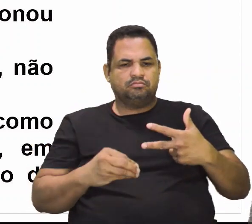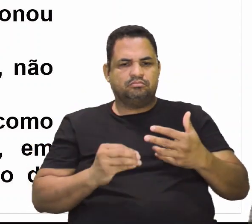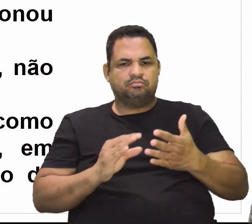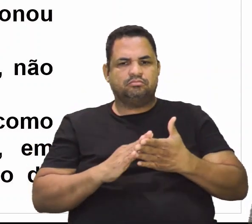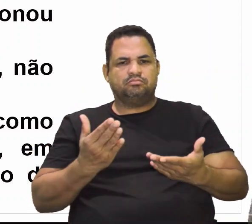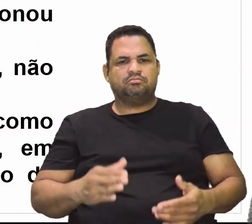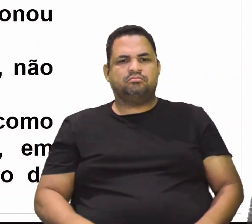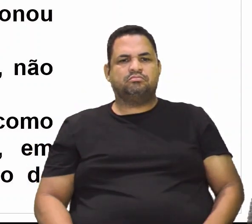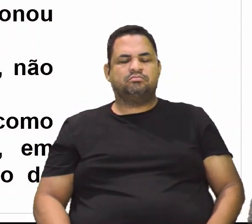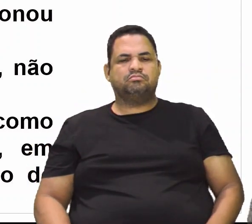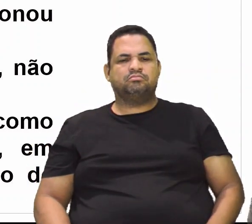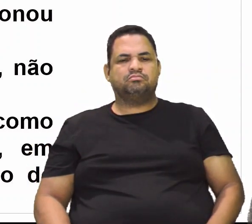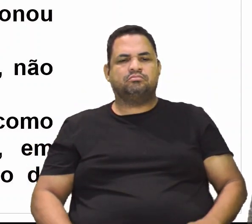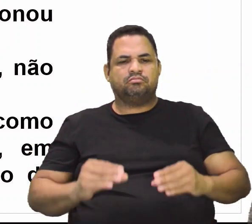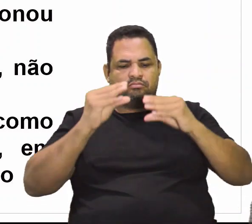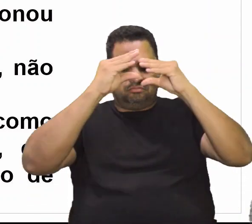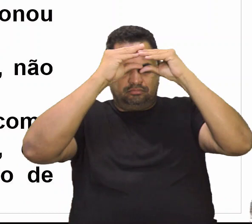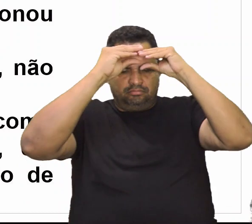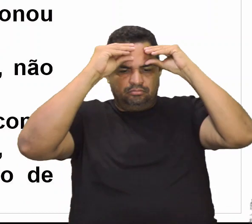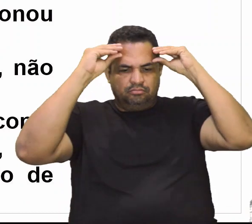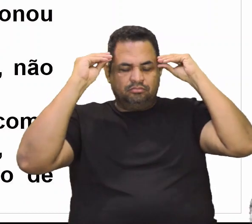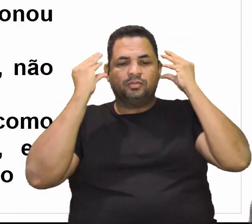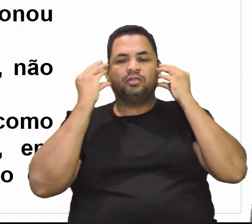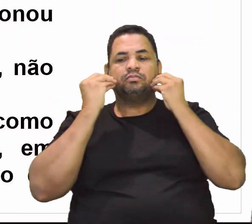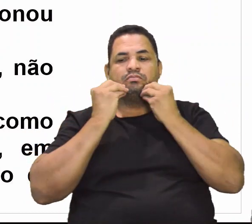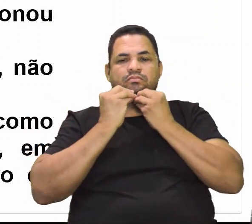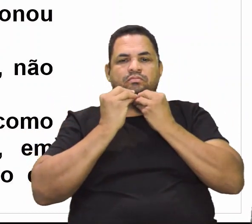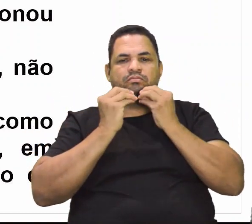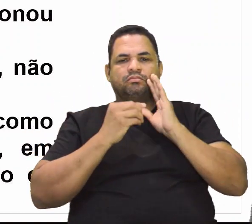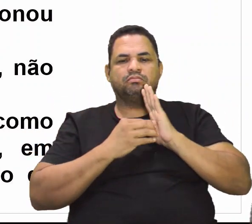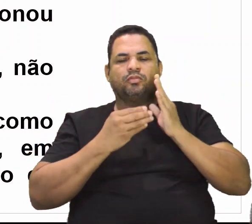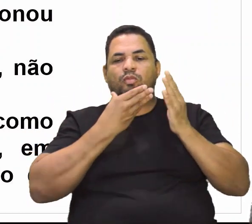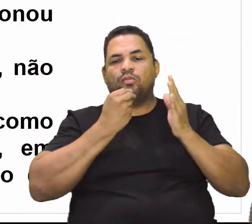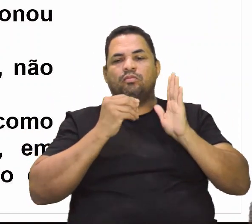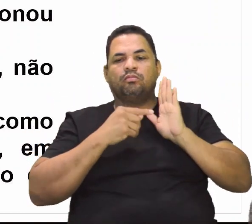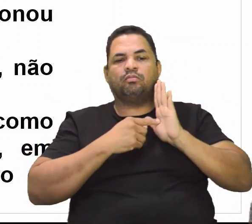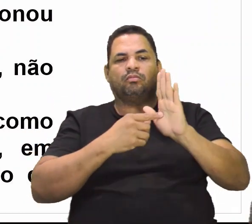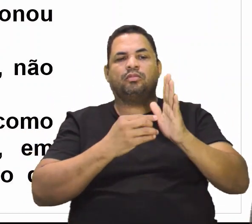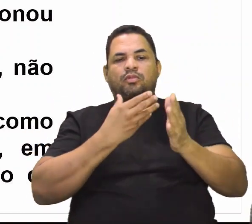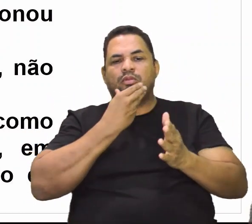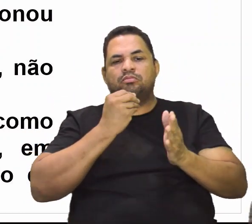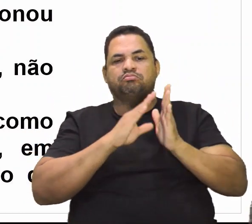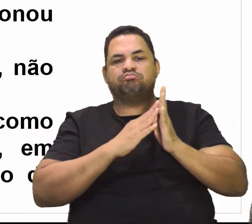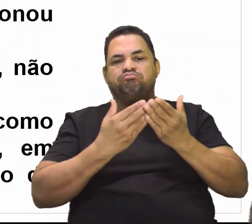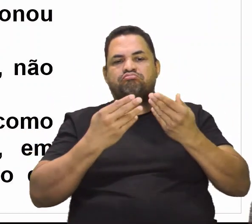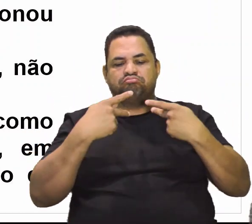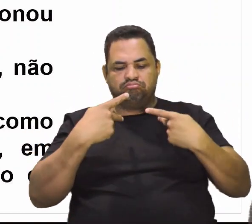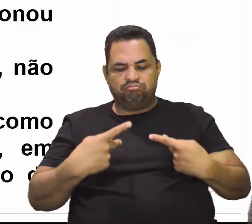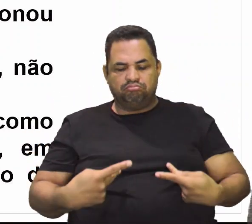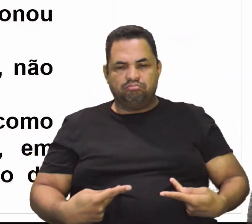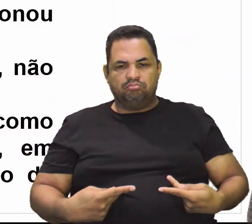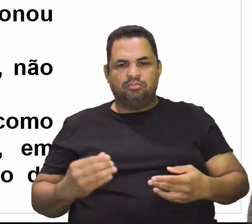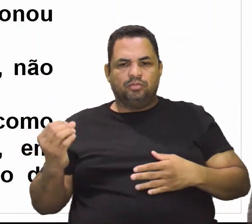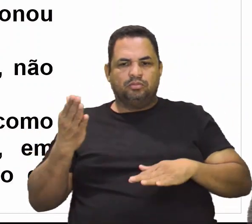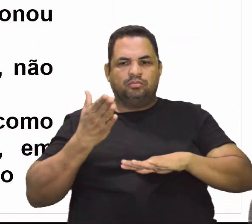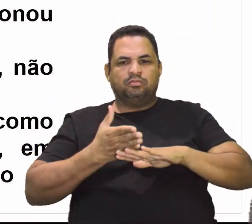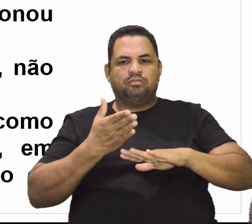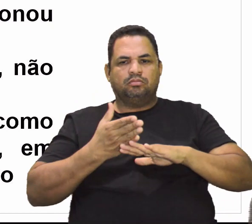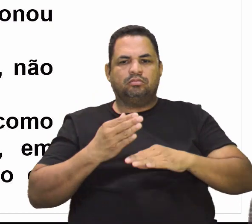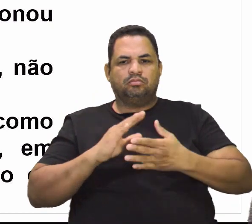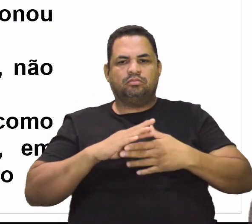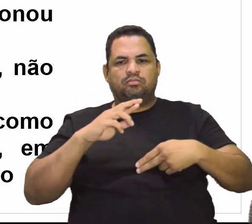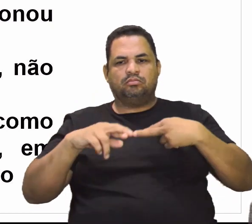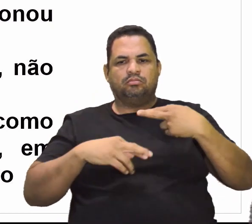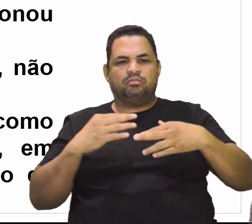seguinte: Leonardo da Vinci é um representante do homem moderno, renascentista. Foi um cientista e